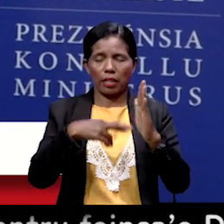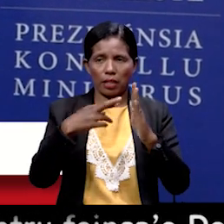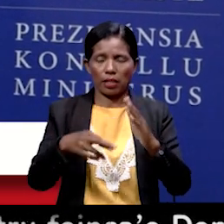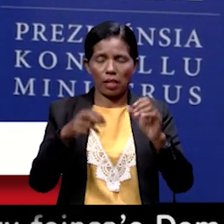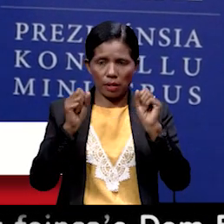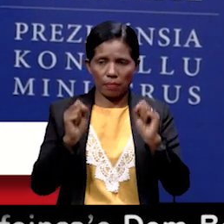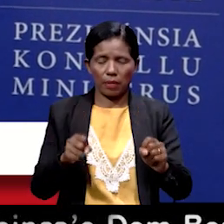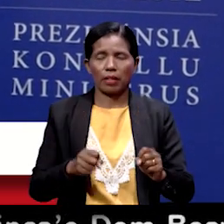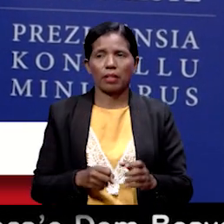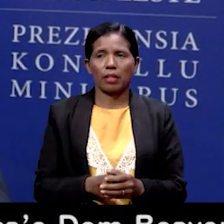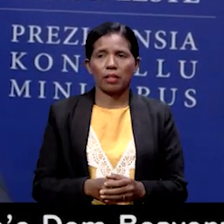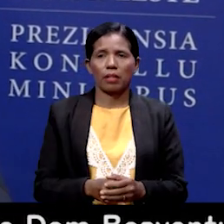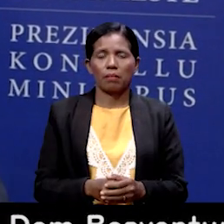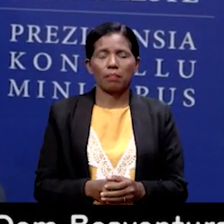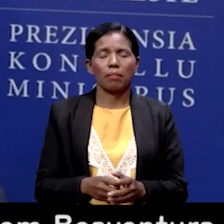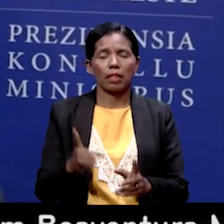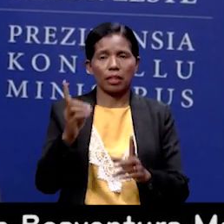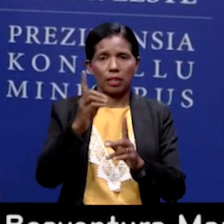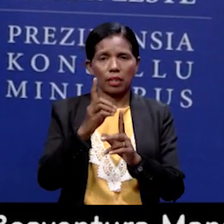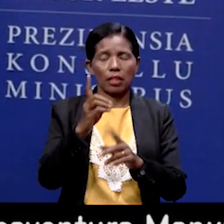vigente ba 30 dias ba hoje.